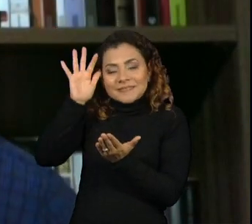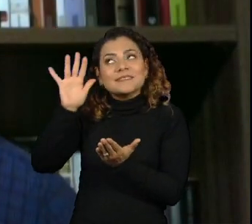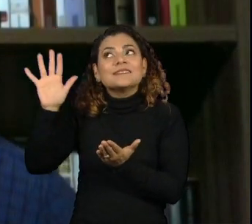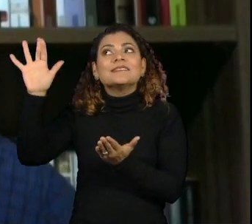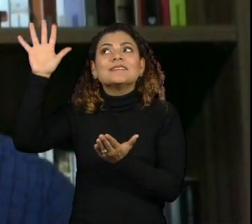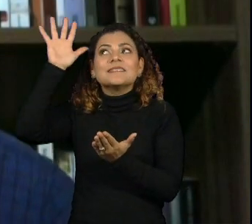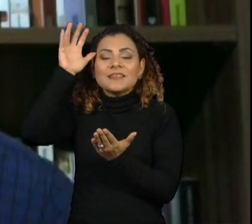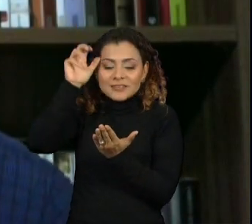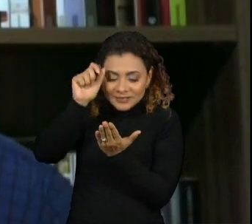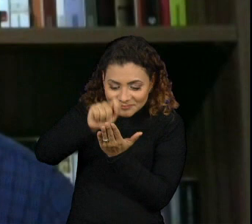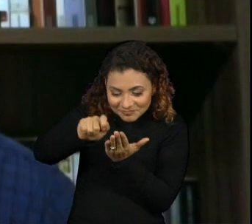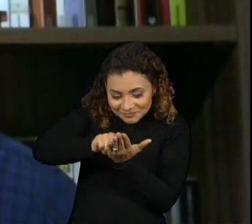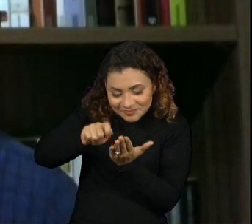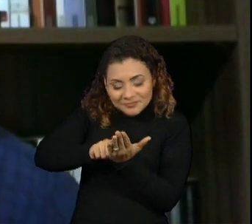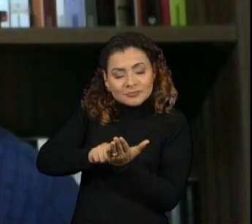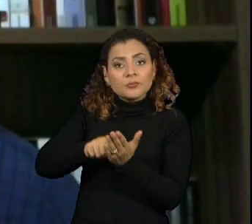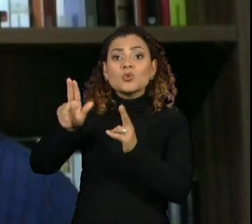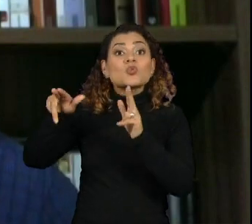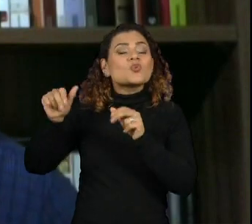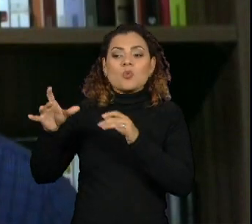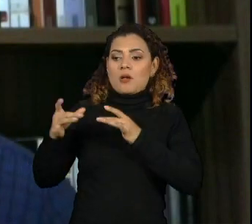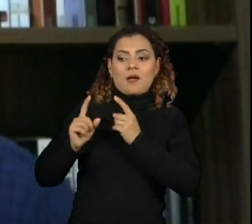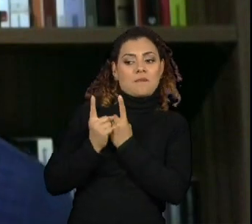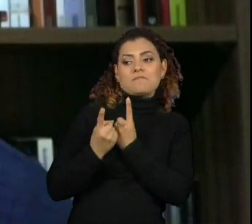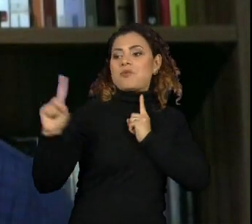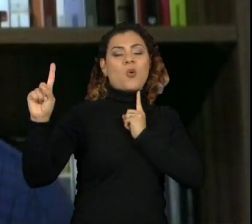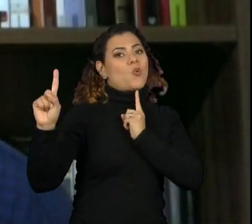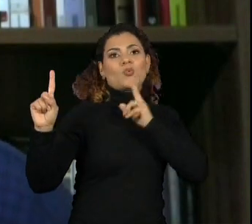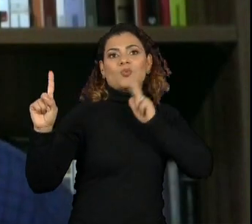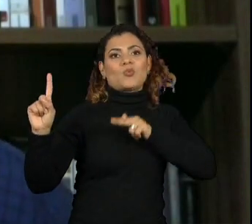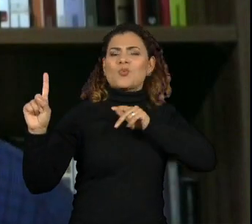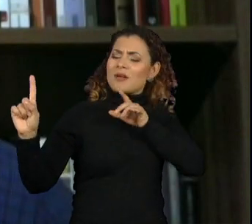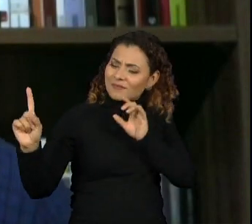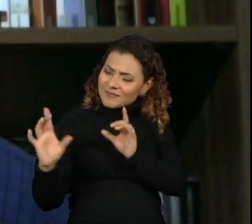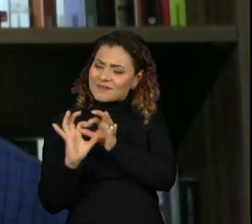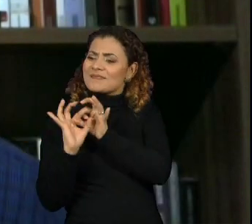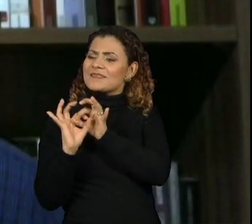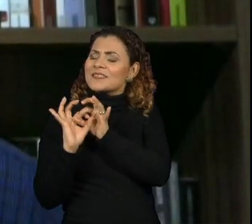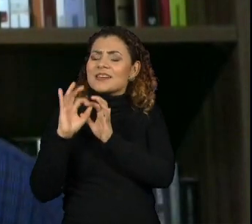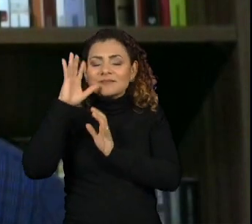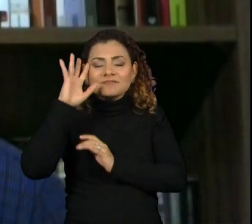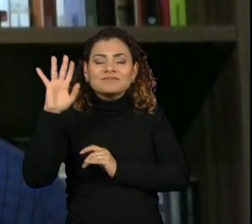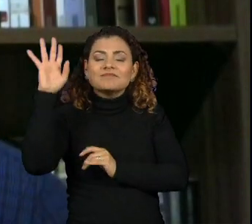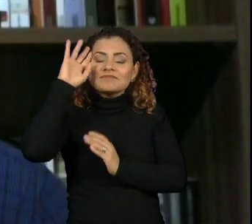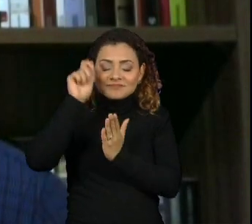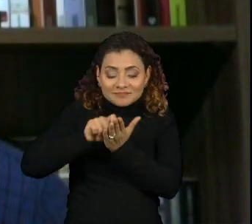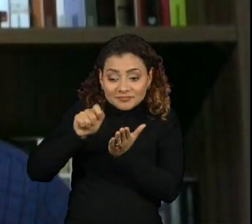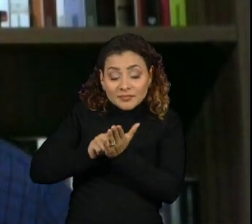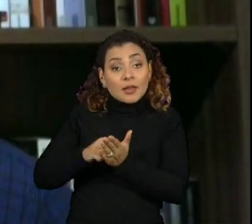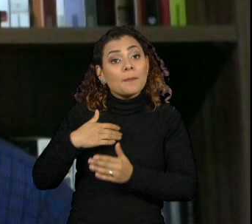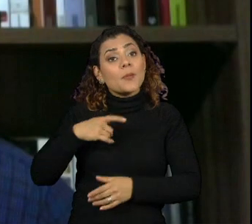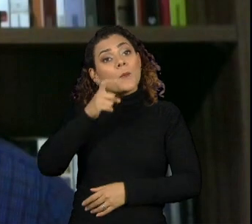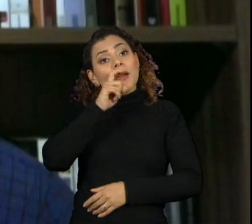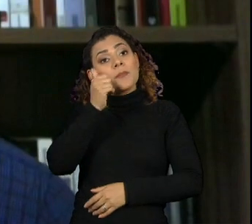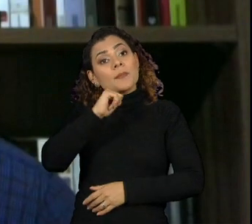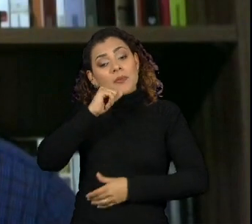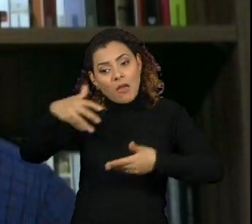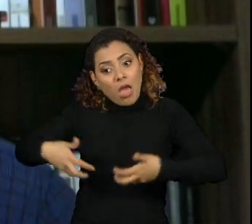me abandonou. Eu segui outros caminhos na vida porque meus pais não me